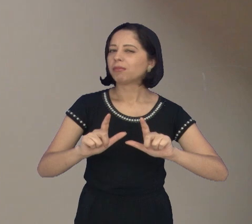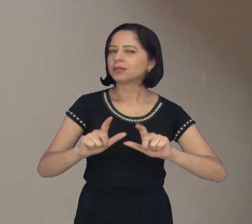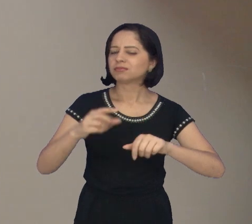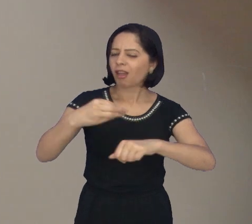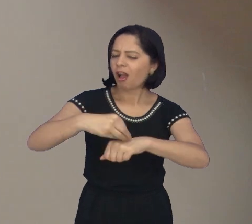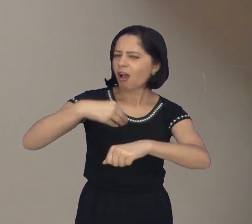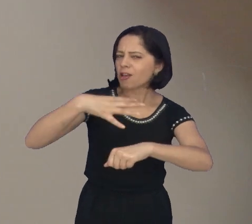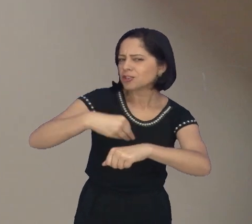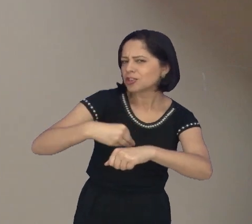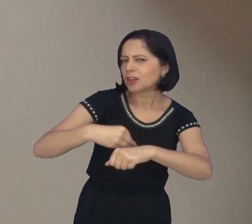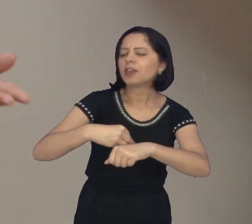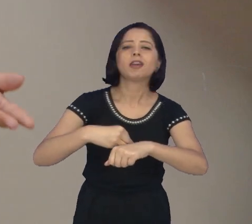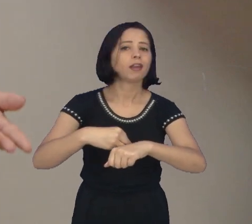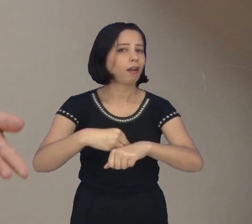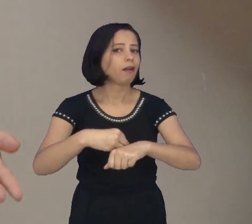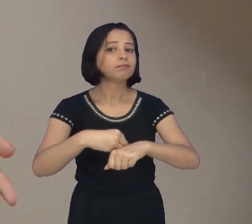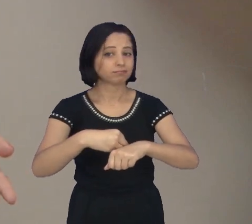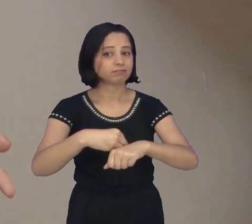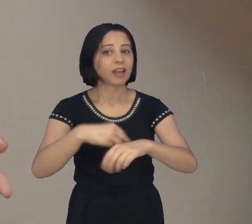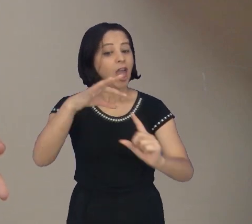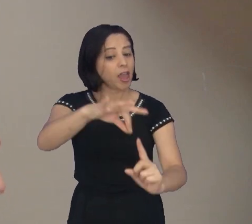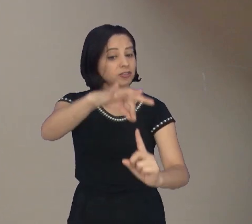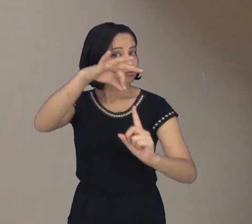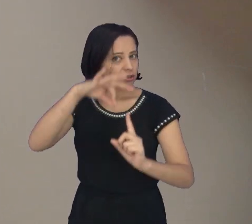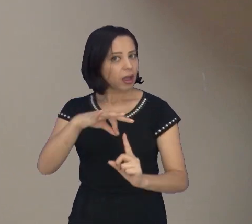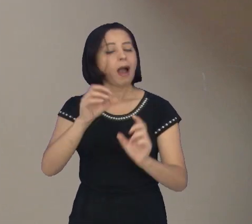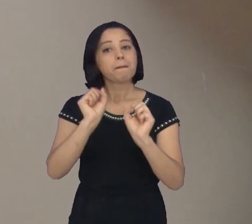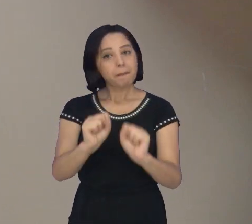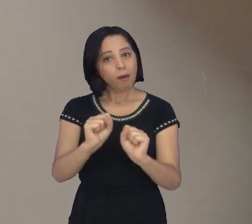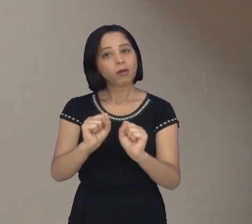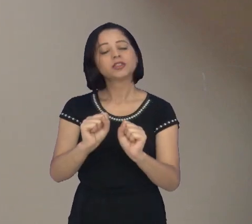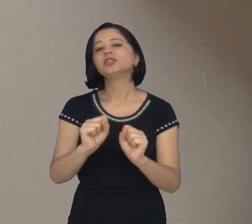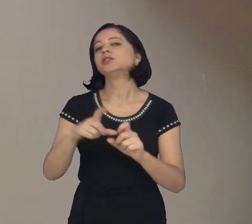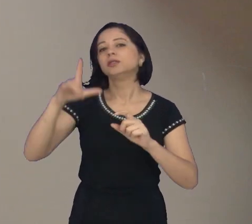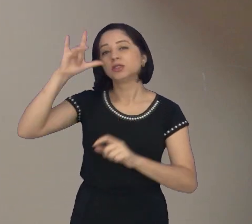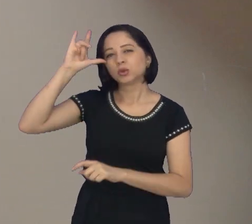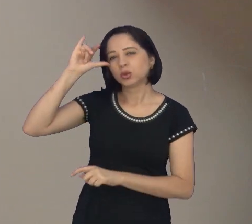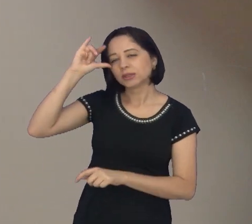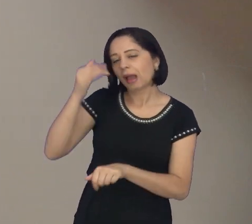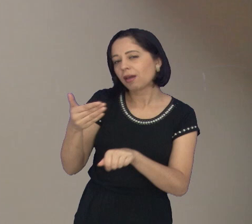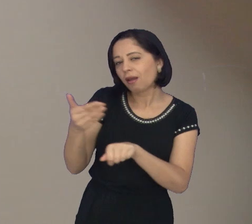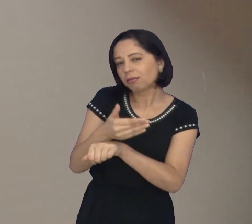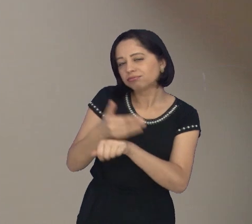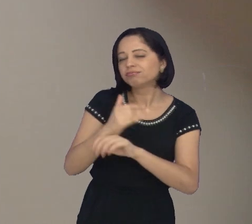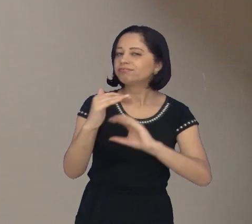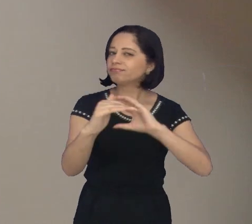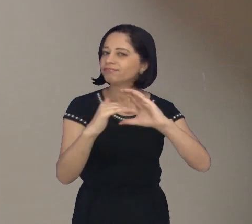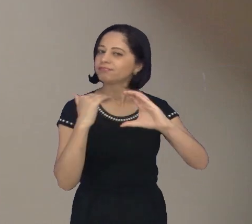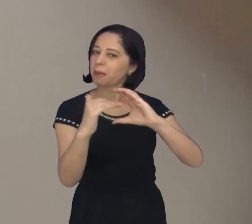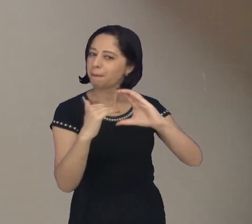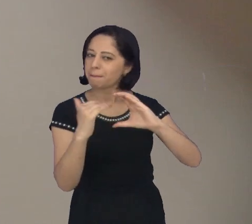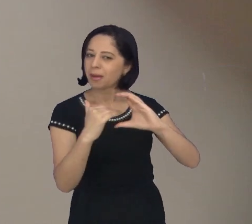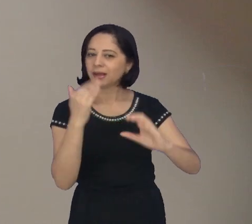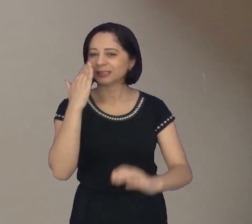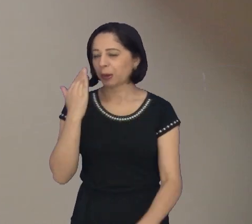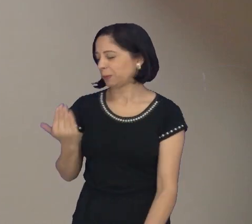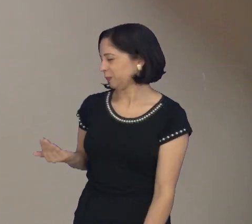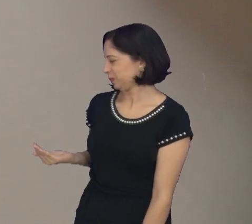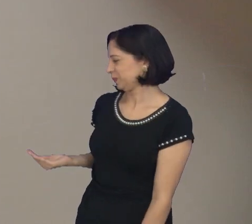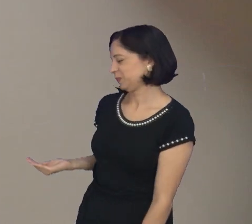uma sugestão de pauta ou um especialista? Para participar aqui do De Bem com Você, o endereço está aparecendo